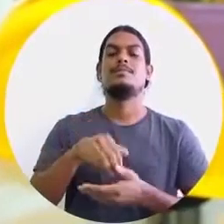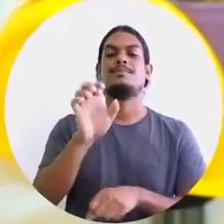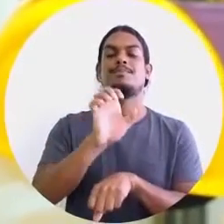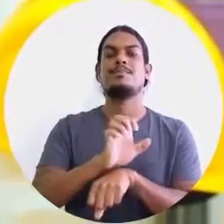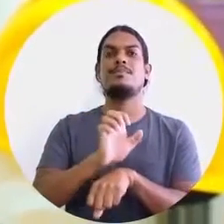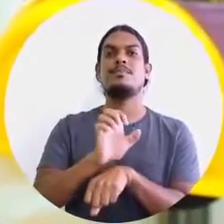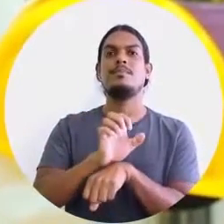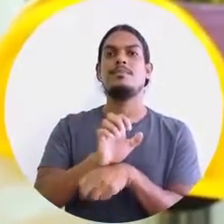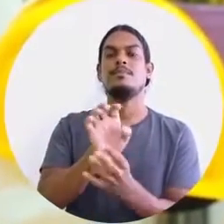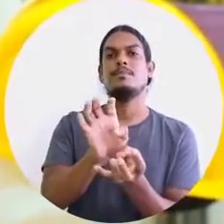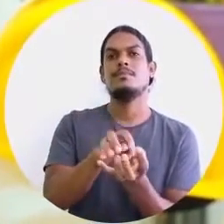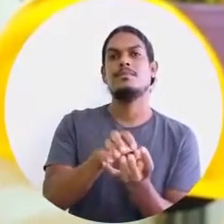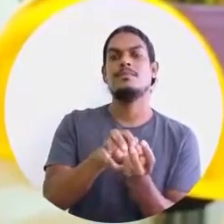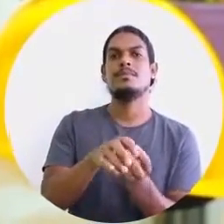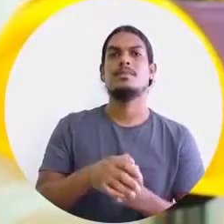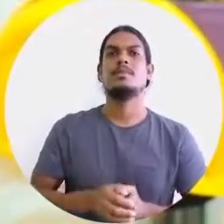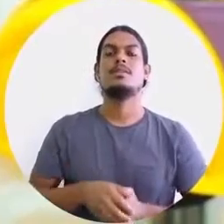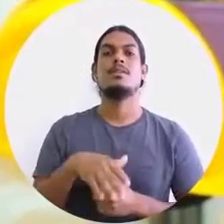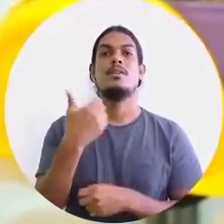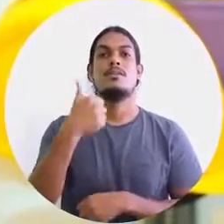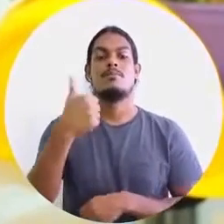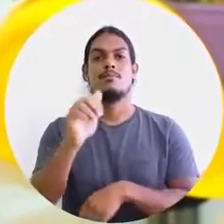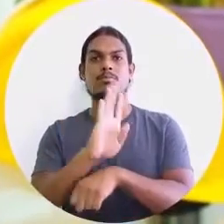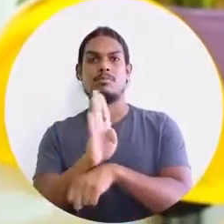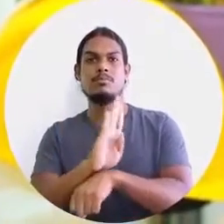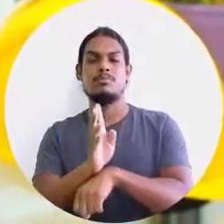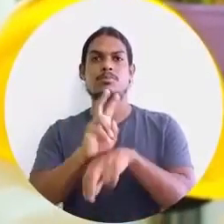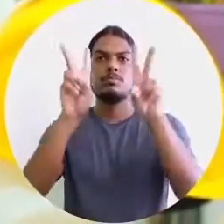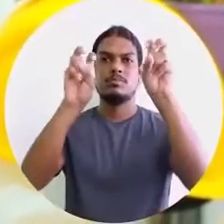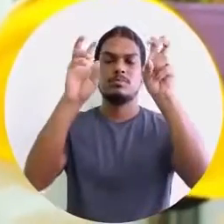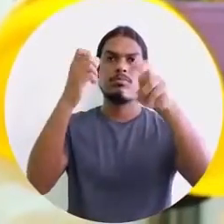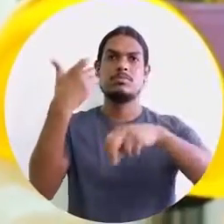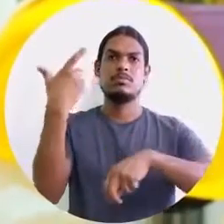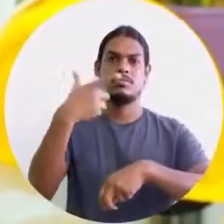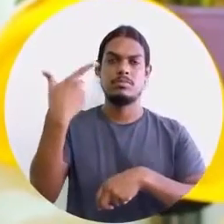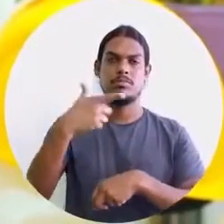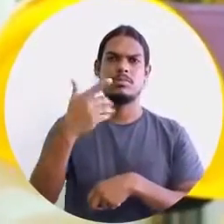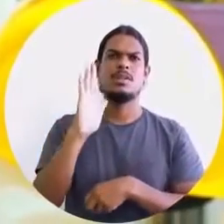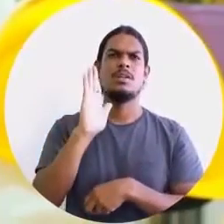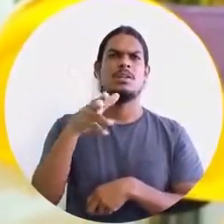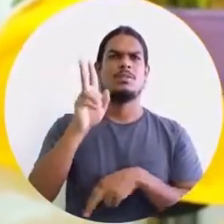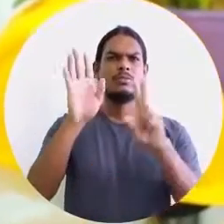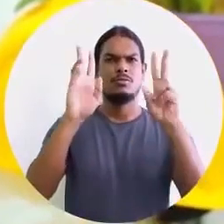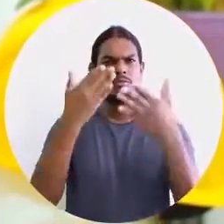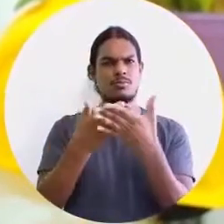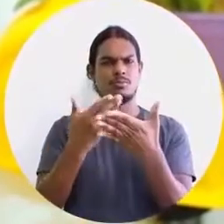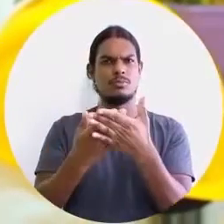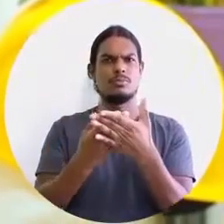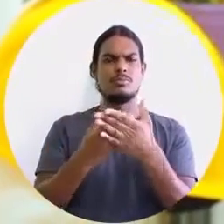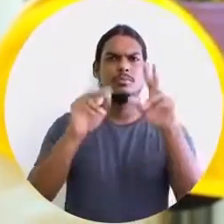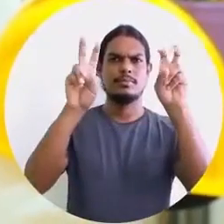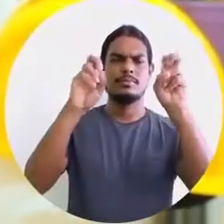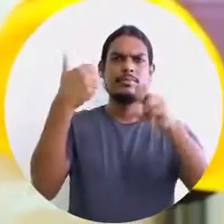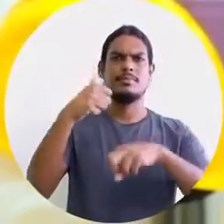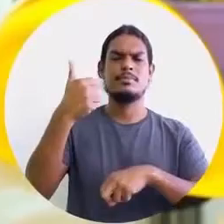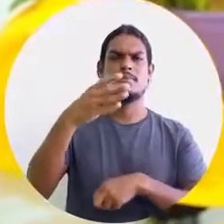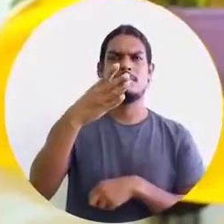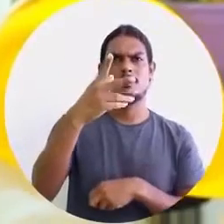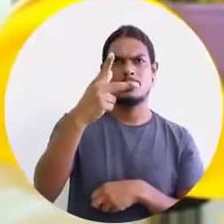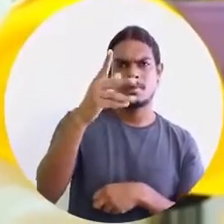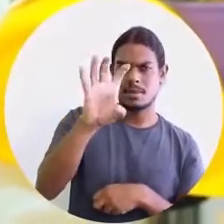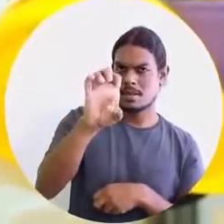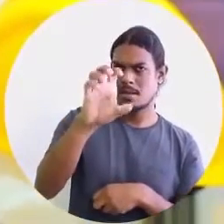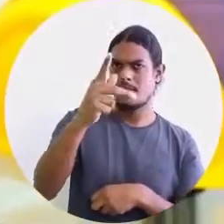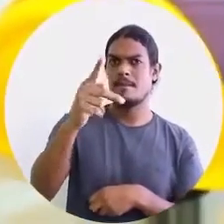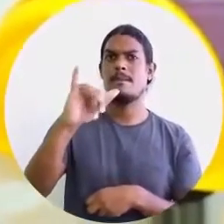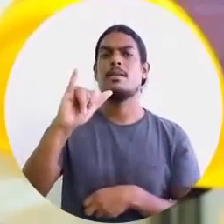da competência 2. Na competência número 1, você deve ter conhecido todos os tipos de EPIs disponíveis em seu caderno.